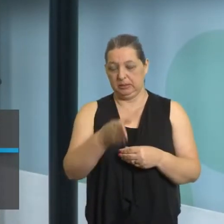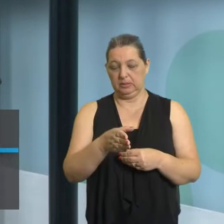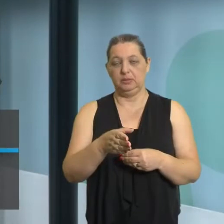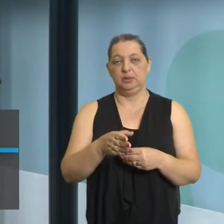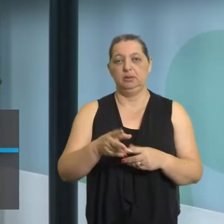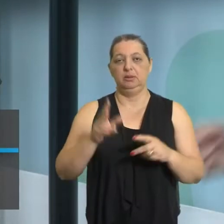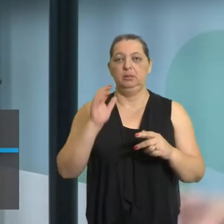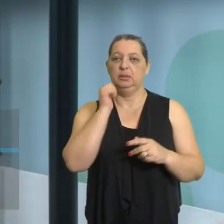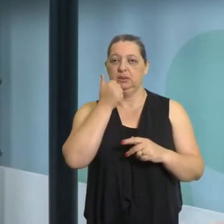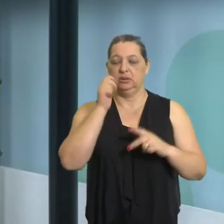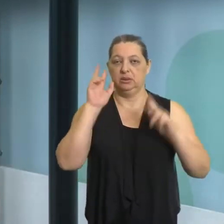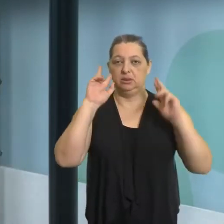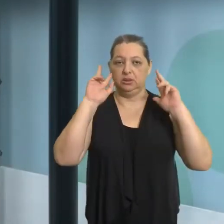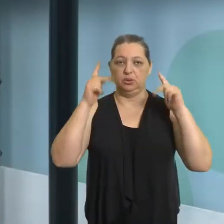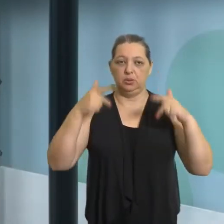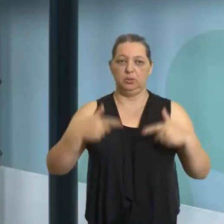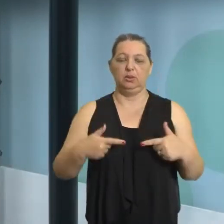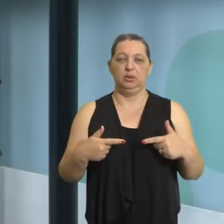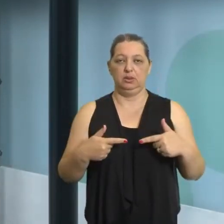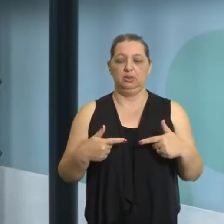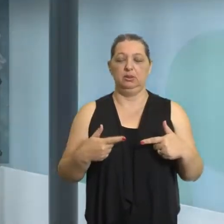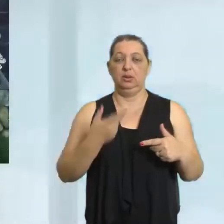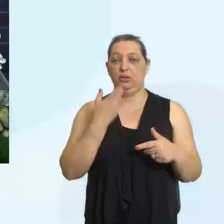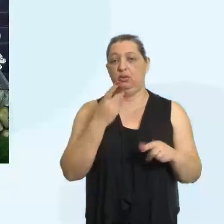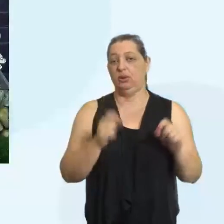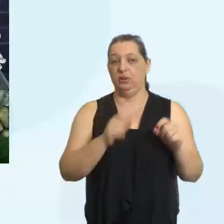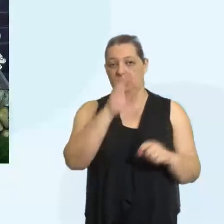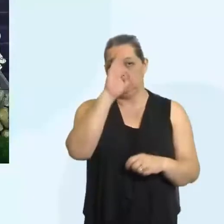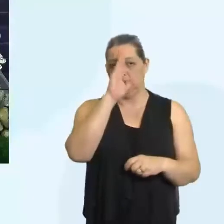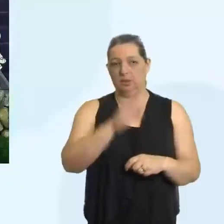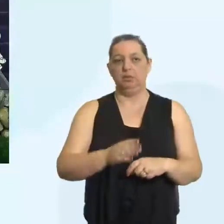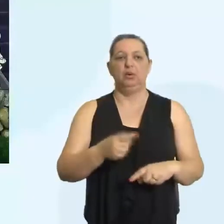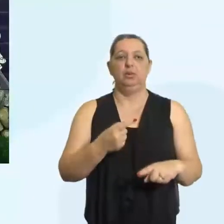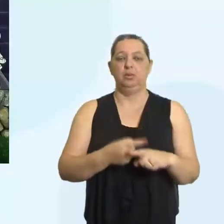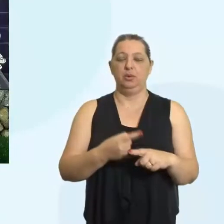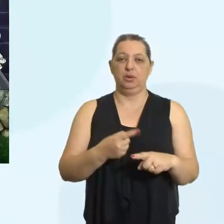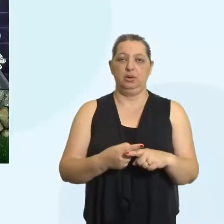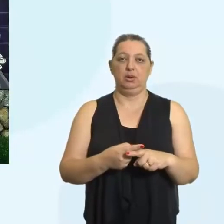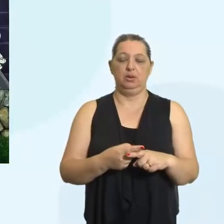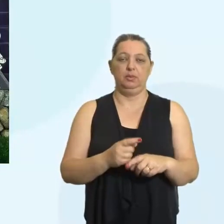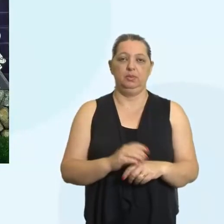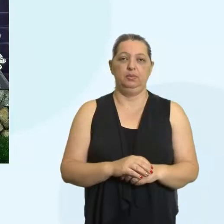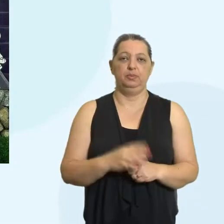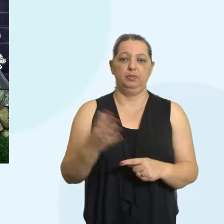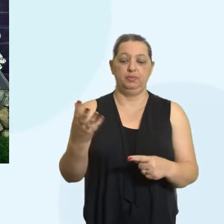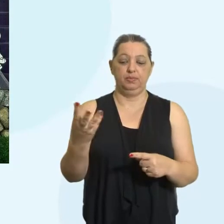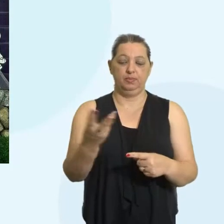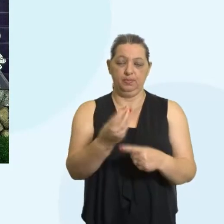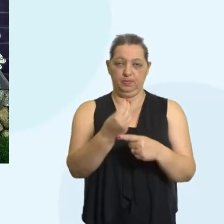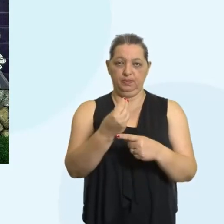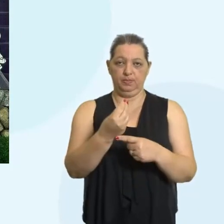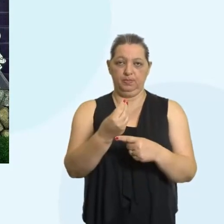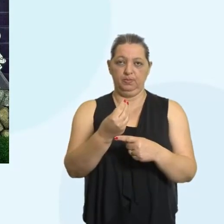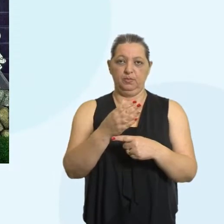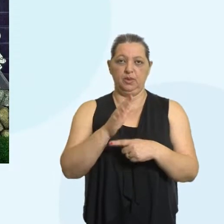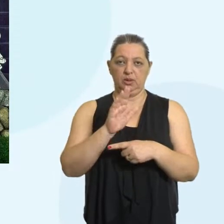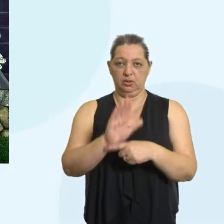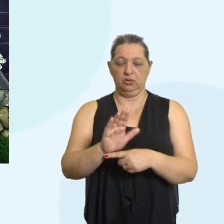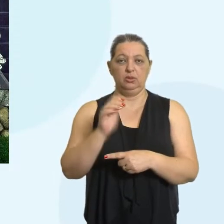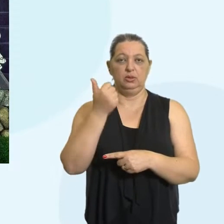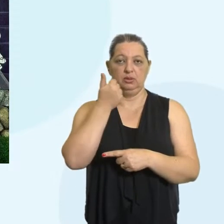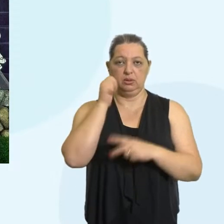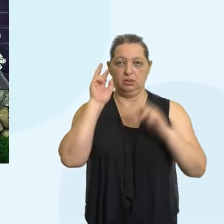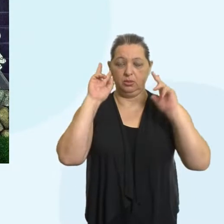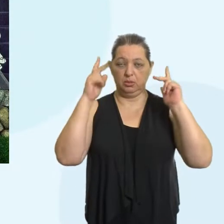ciências humanas nem eu falo como elemento fundamental porque a arte ela ajuda a seres humanos a